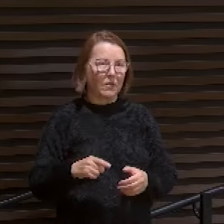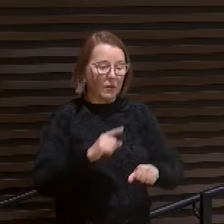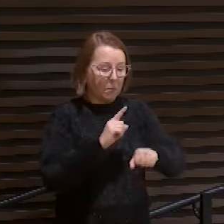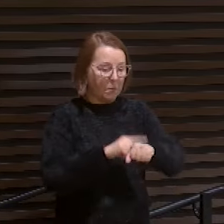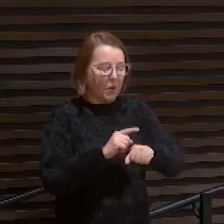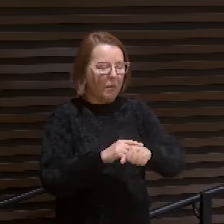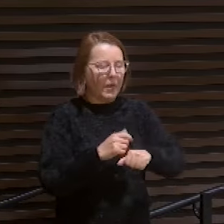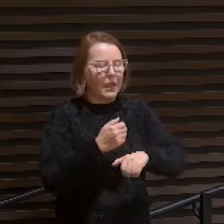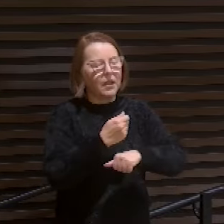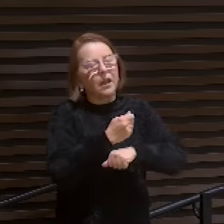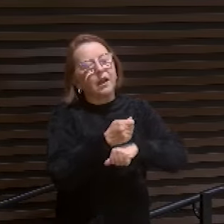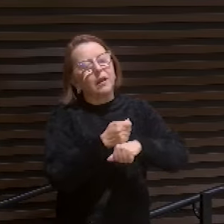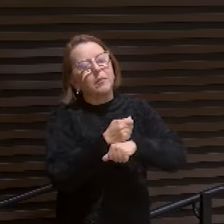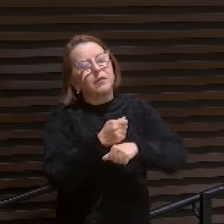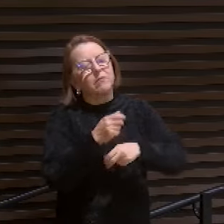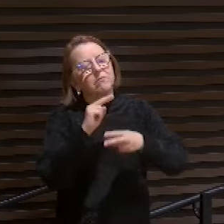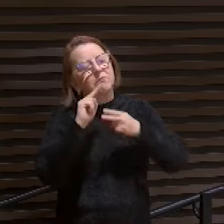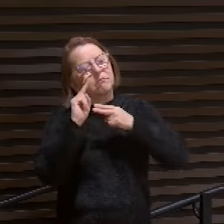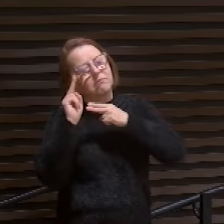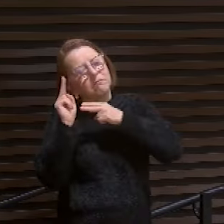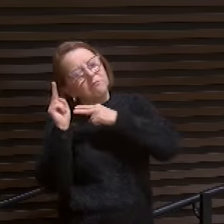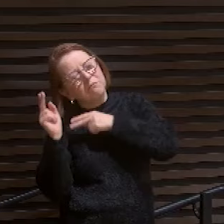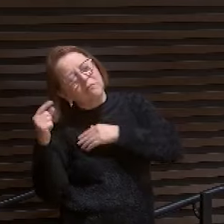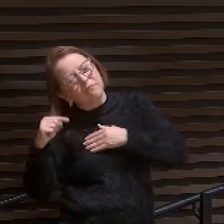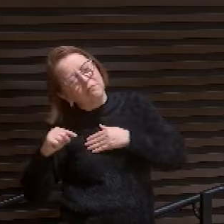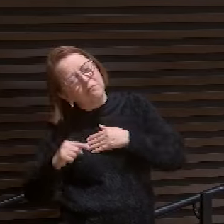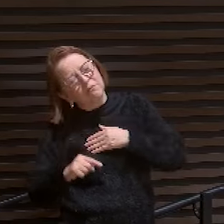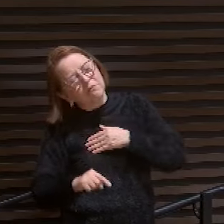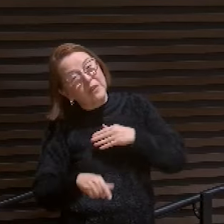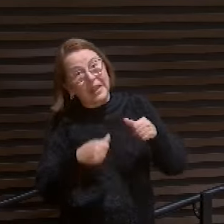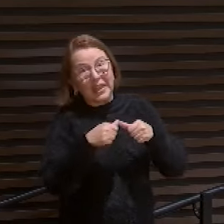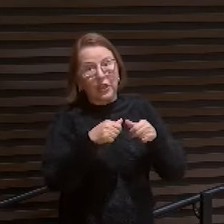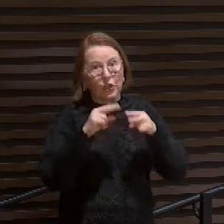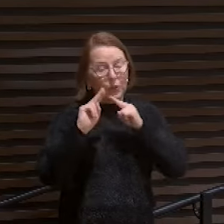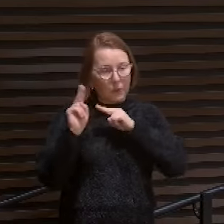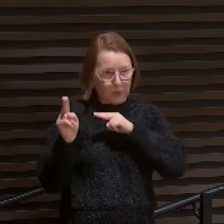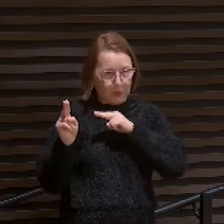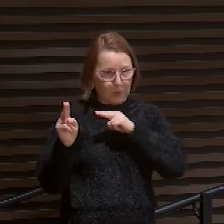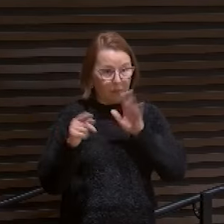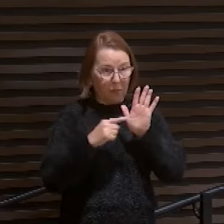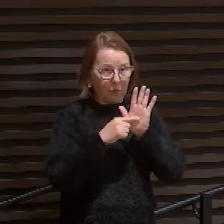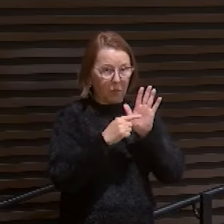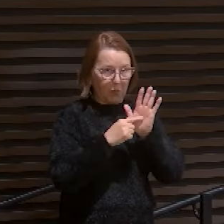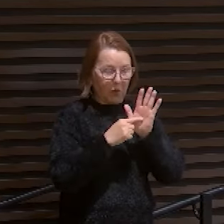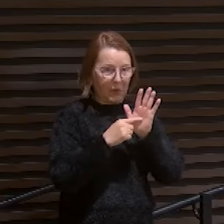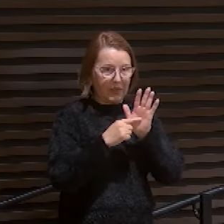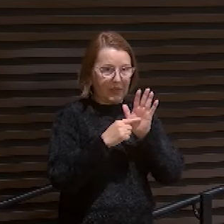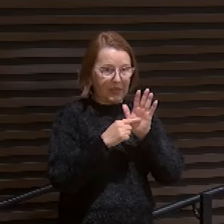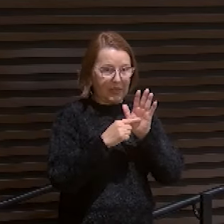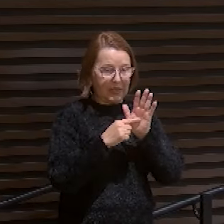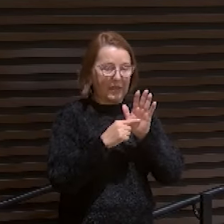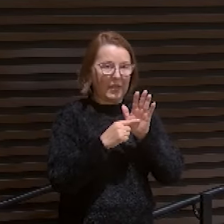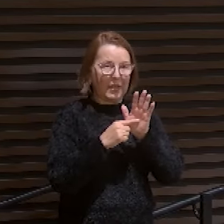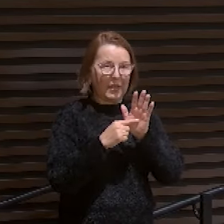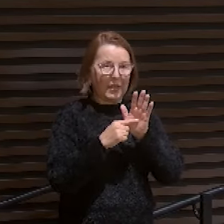dormia um sono profundo. Este sono aparece na Bíblia só 3